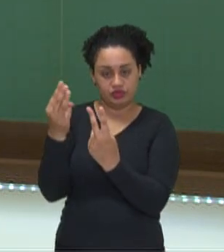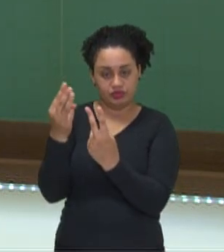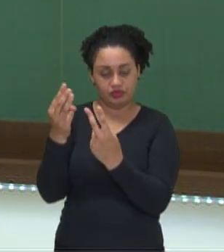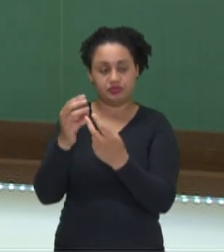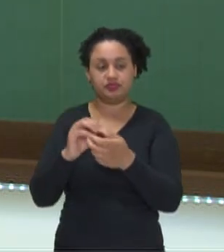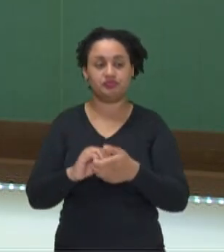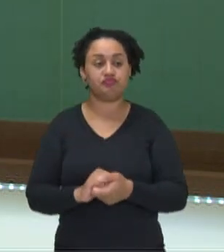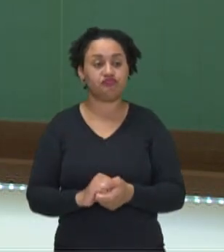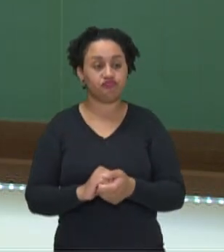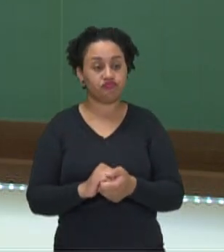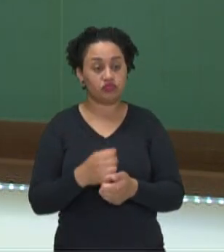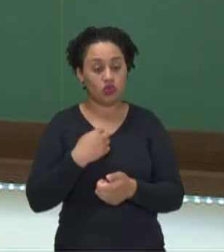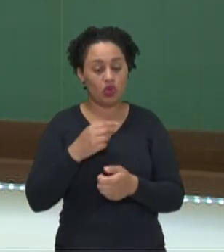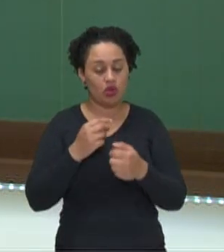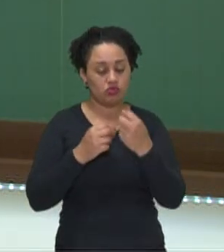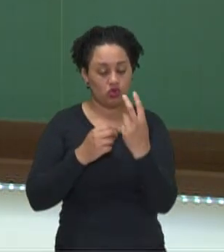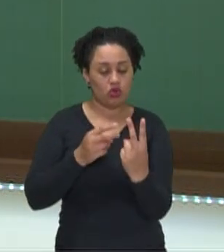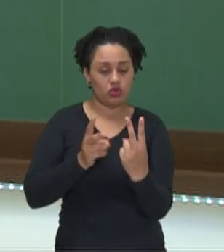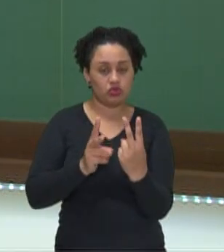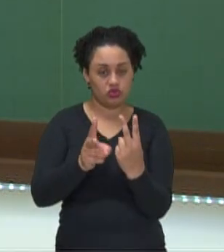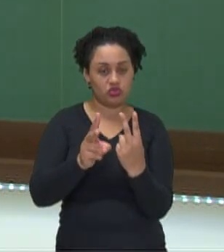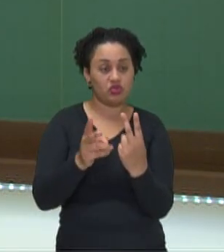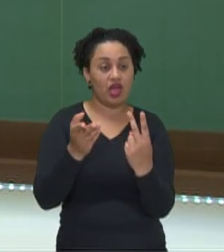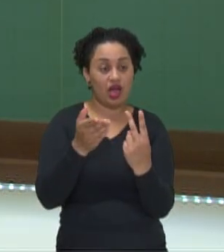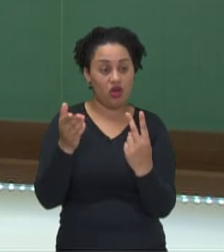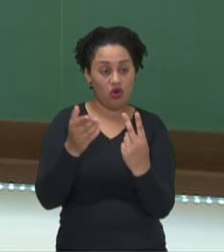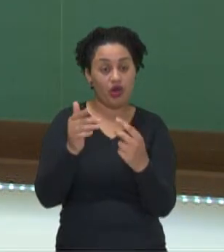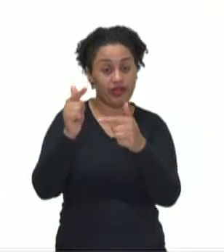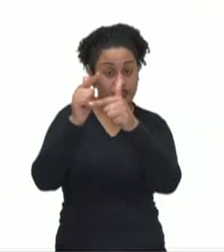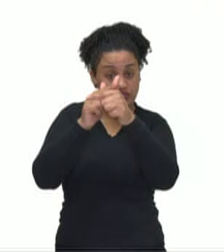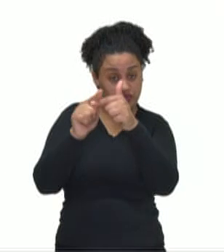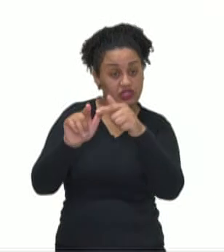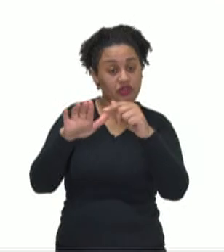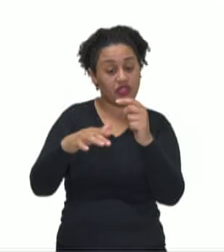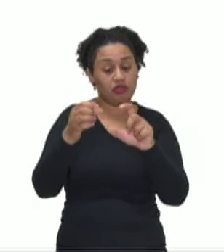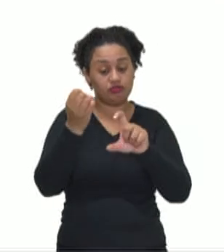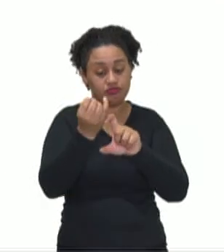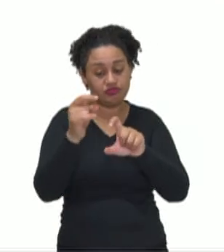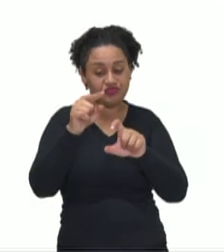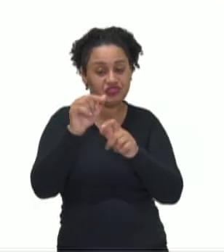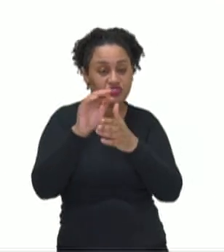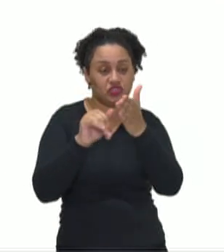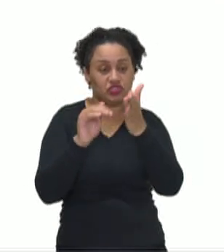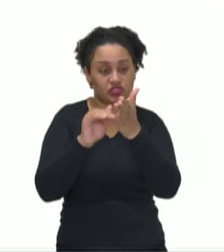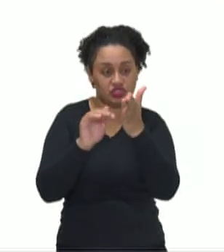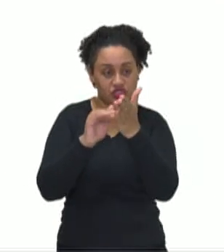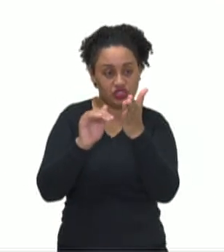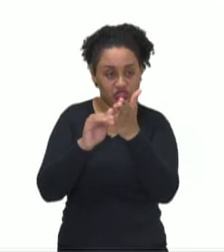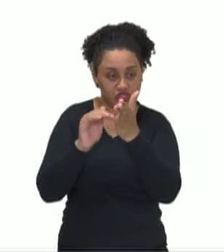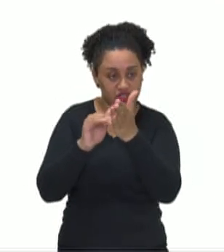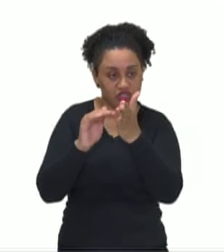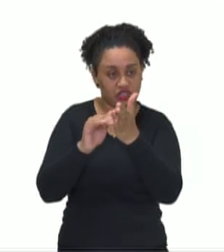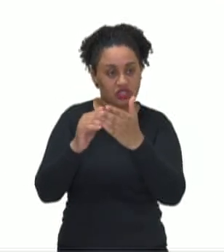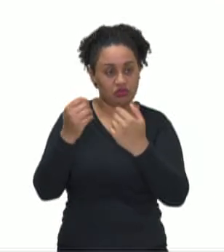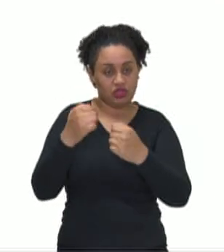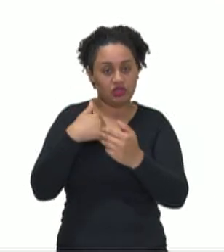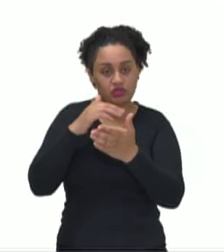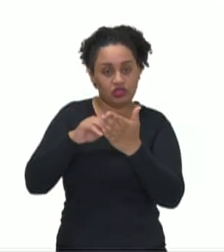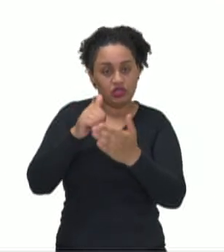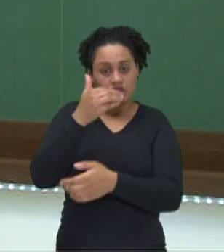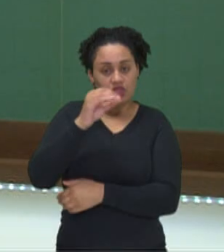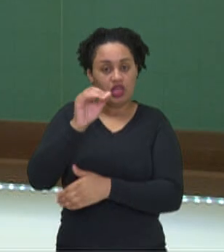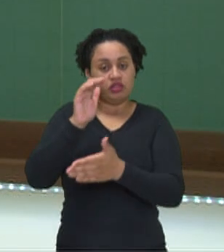terceira. Mantenho a base e subtraio os expoentes, porque agora é uma divisão